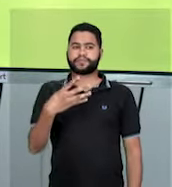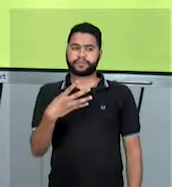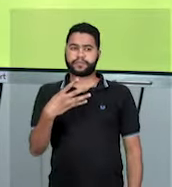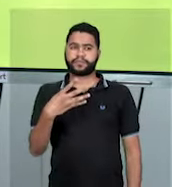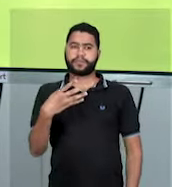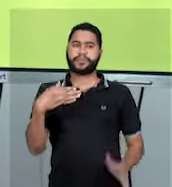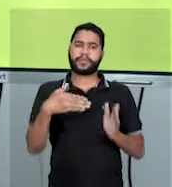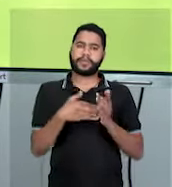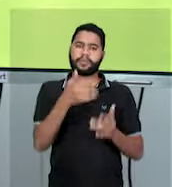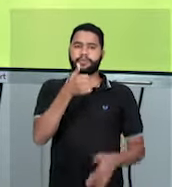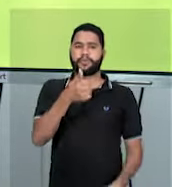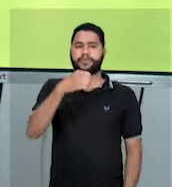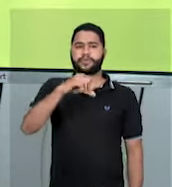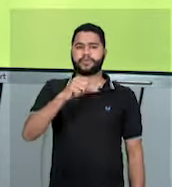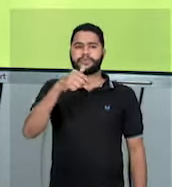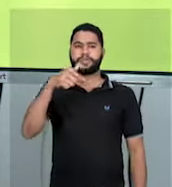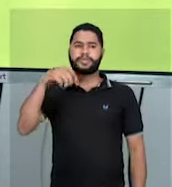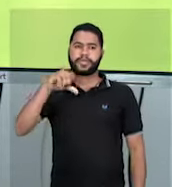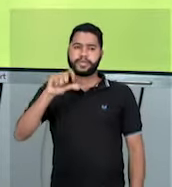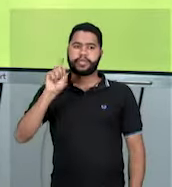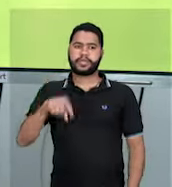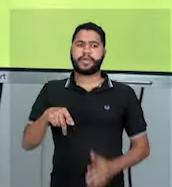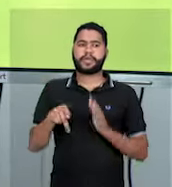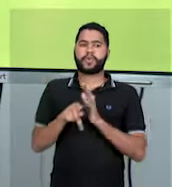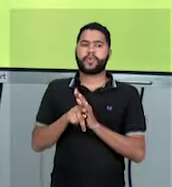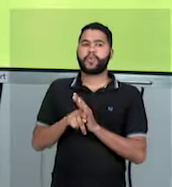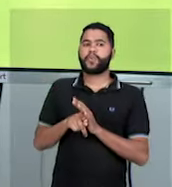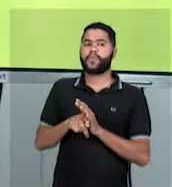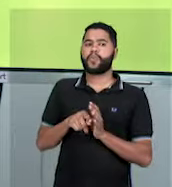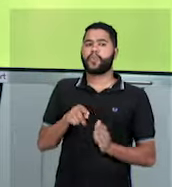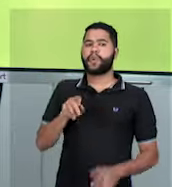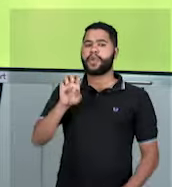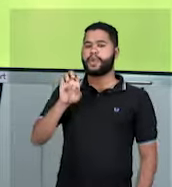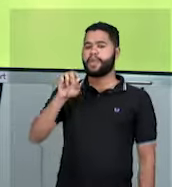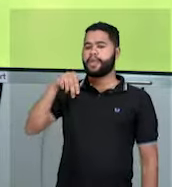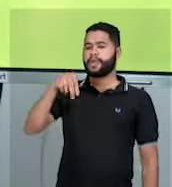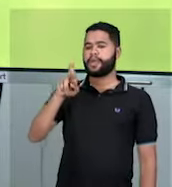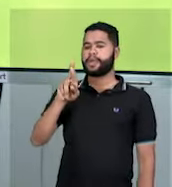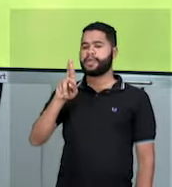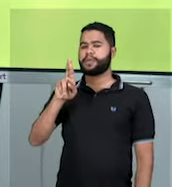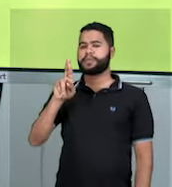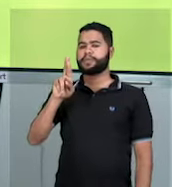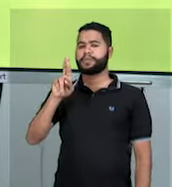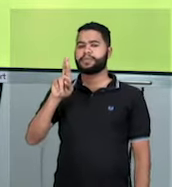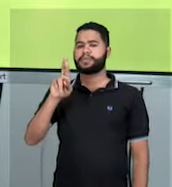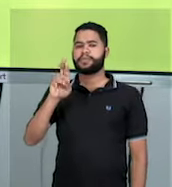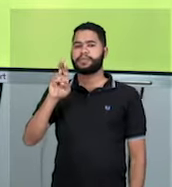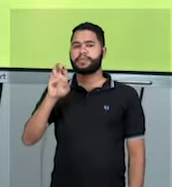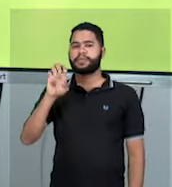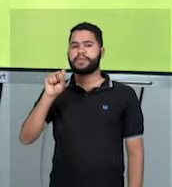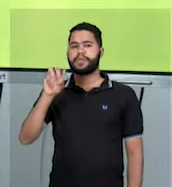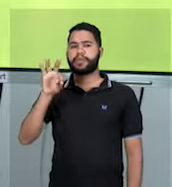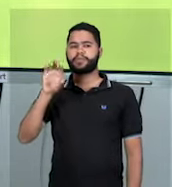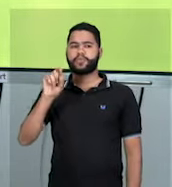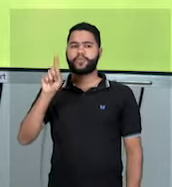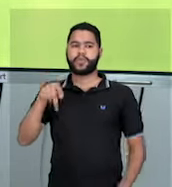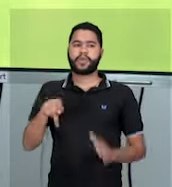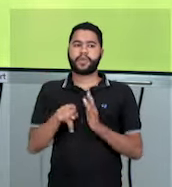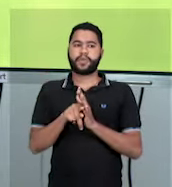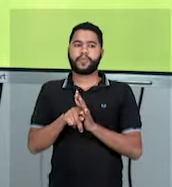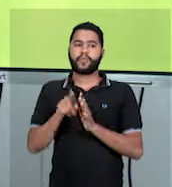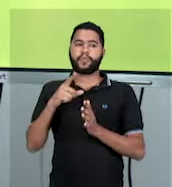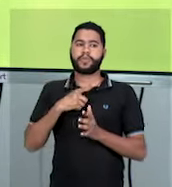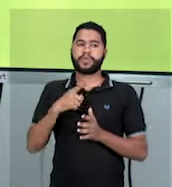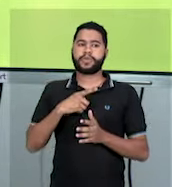general Ernesto Geisel. Durante o período do general Ernesto Geisel, a gente tem a Lei Falcão e o Pacote de